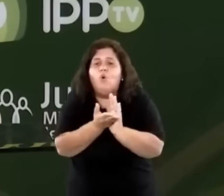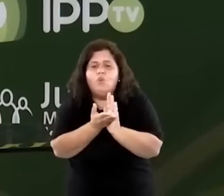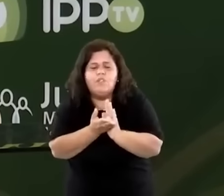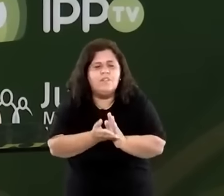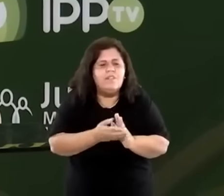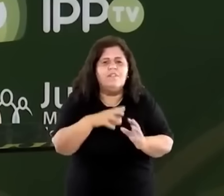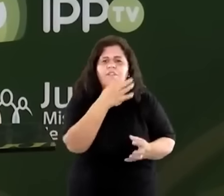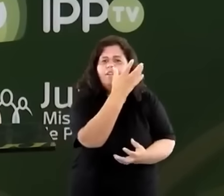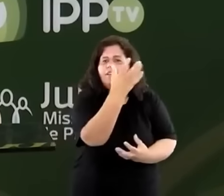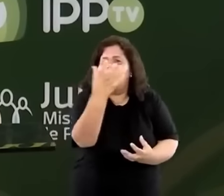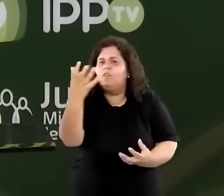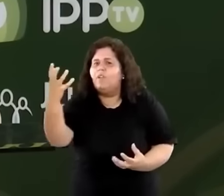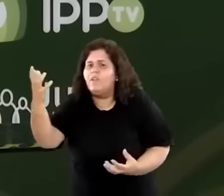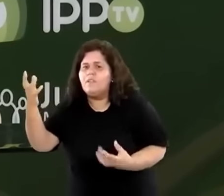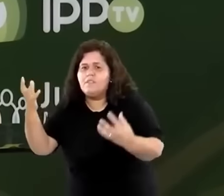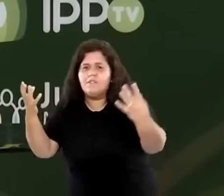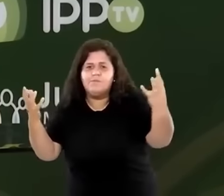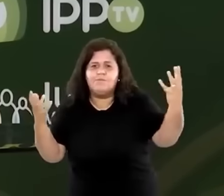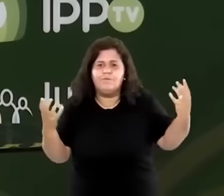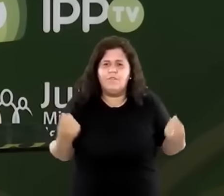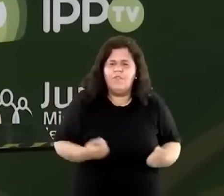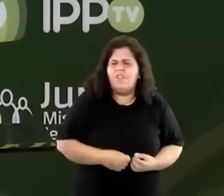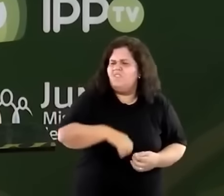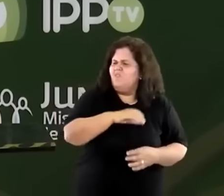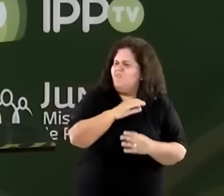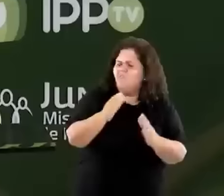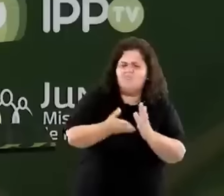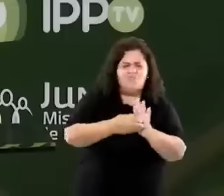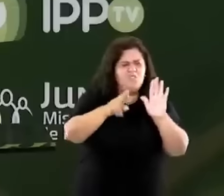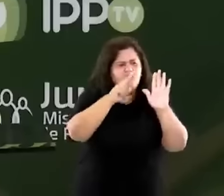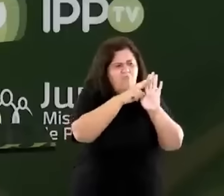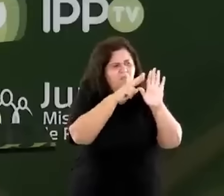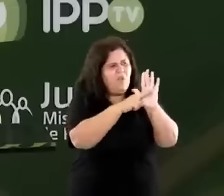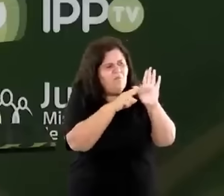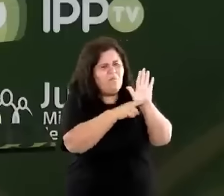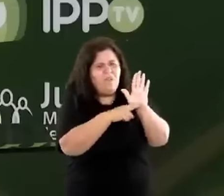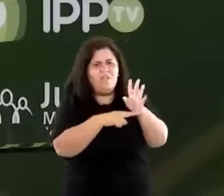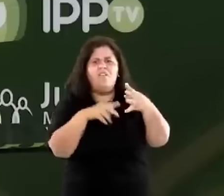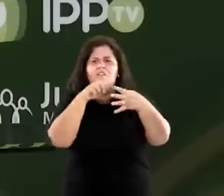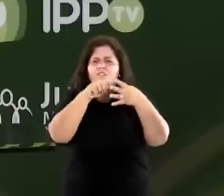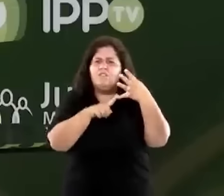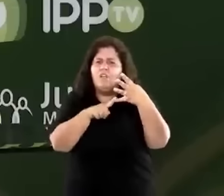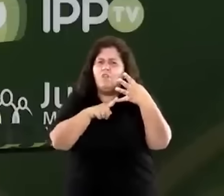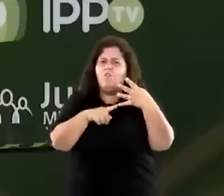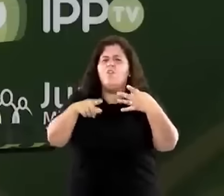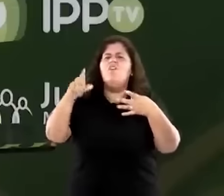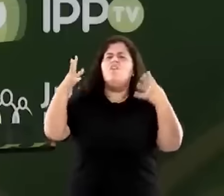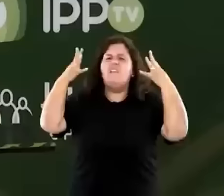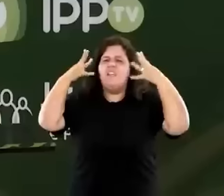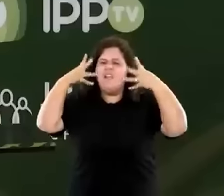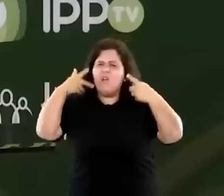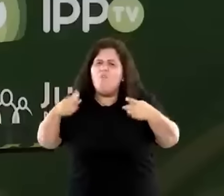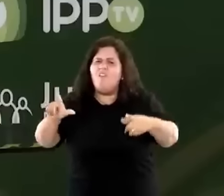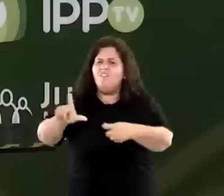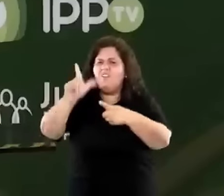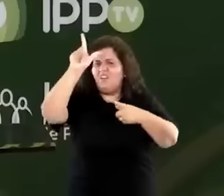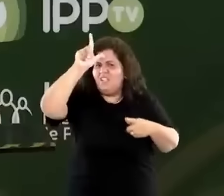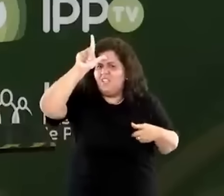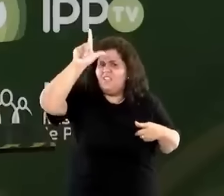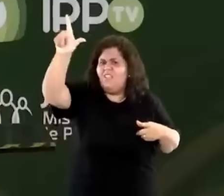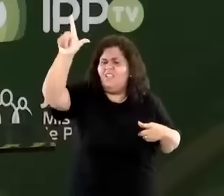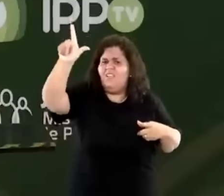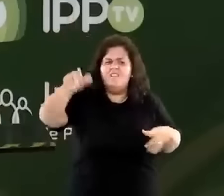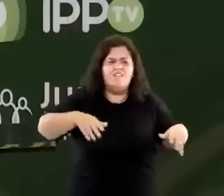da natureza em todas as categorias que esses animais aparecem eles são os líderes Leão é o líder dos animais